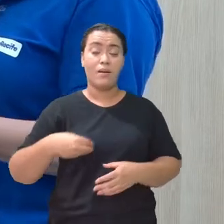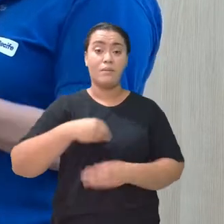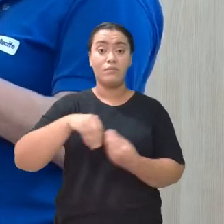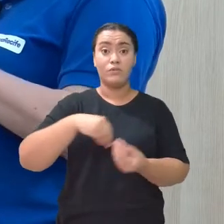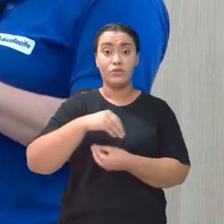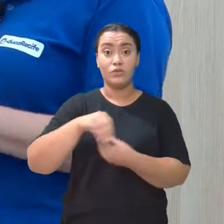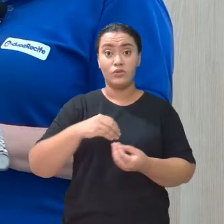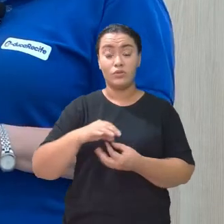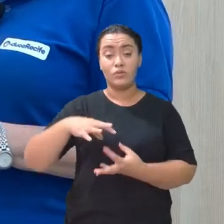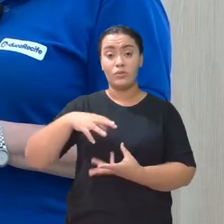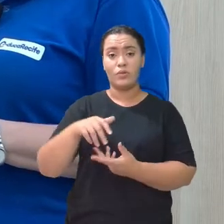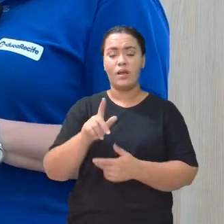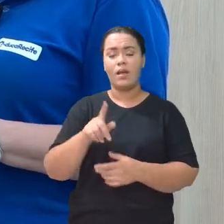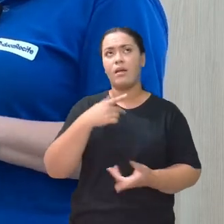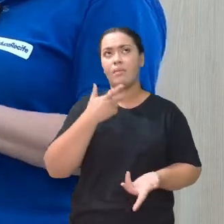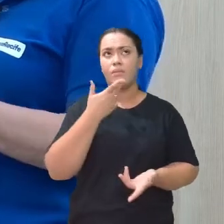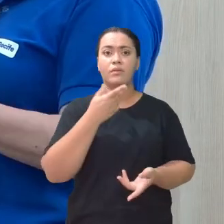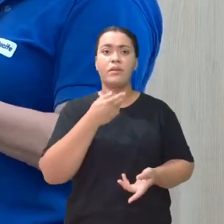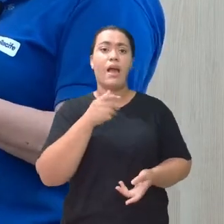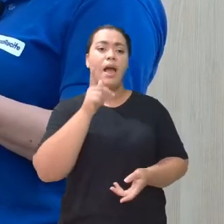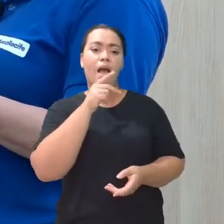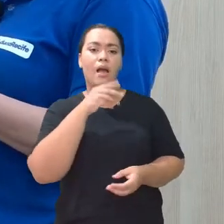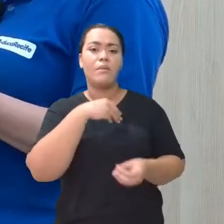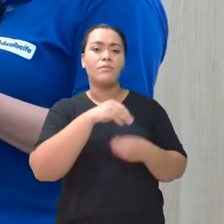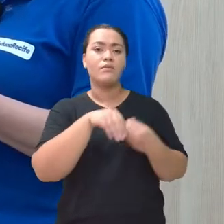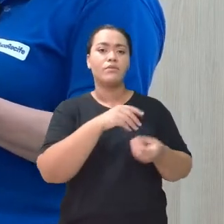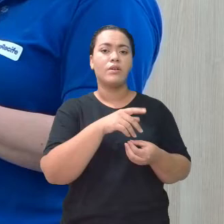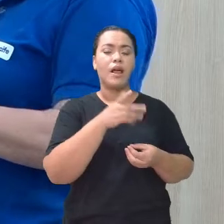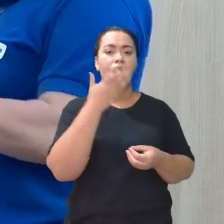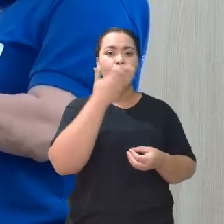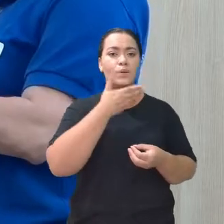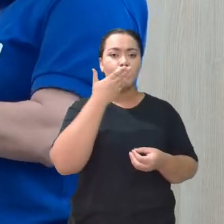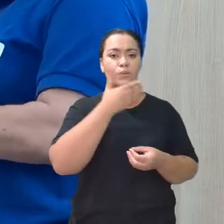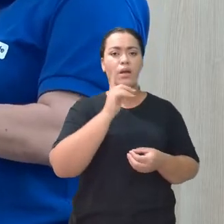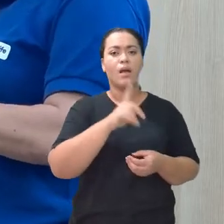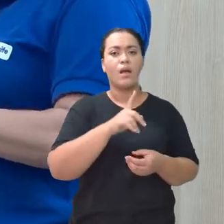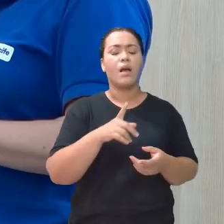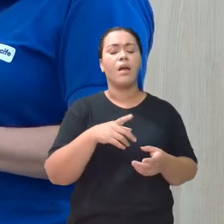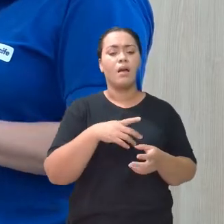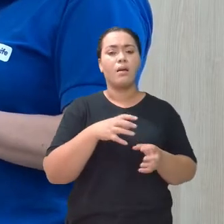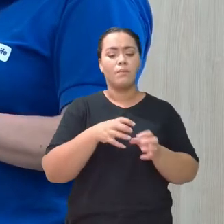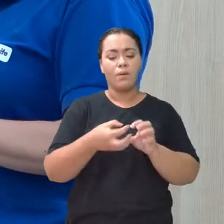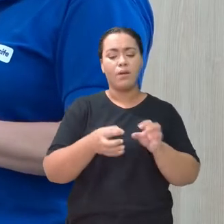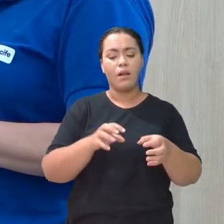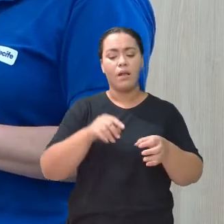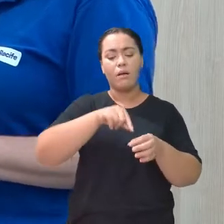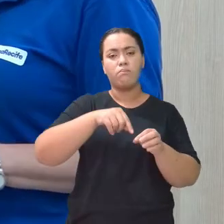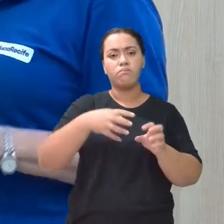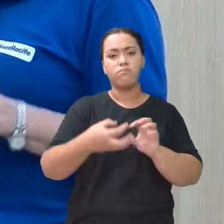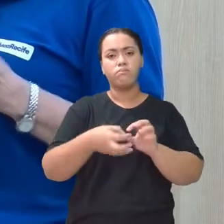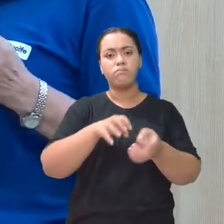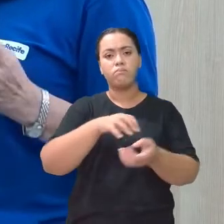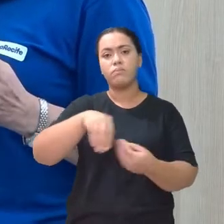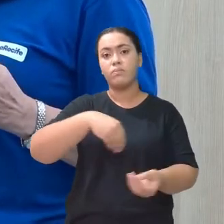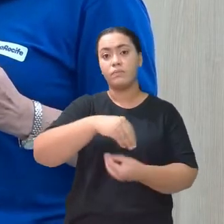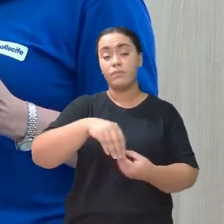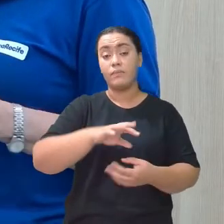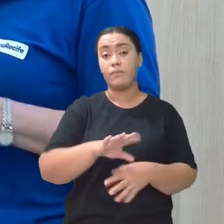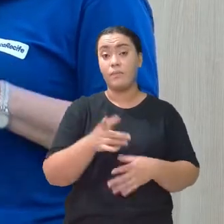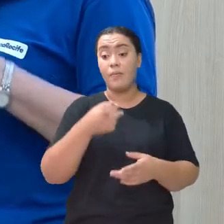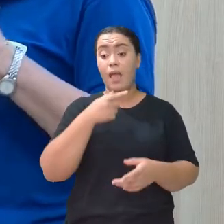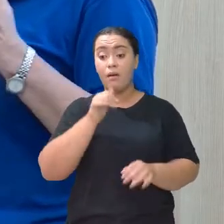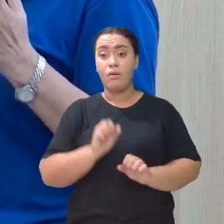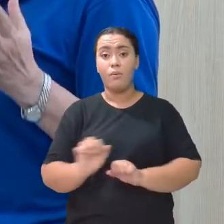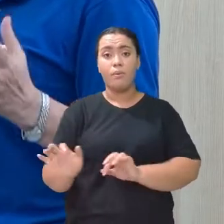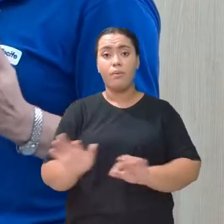universal, quando você mistura o açúcar vai ocupar o espaço daquele espaço entre as moléculas. E no estado de vapor,